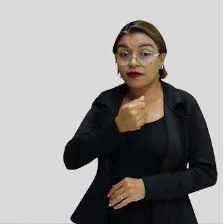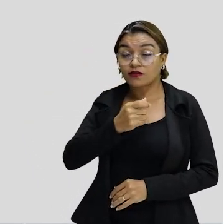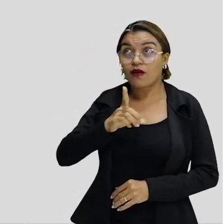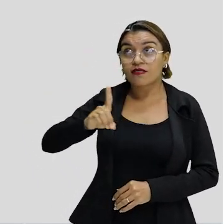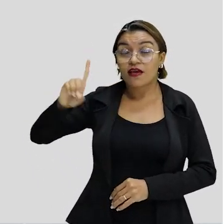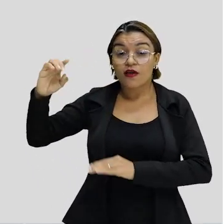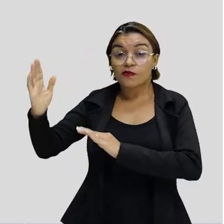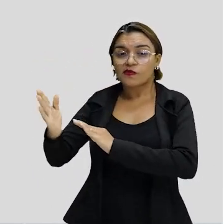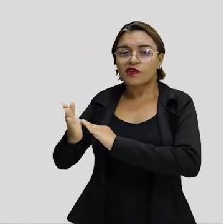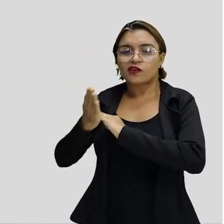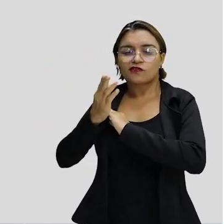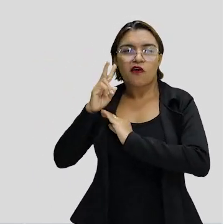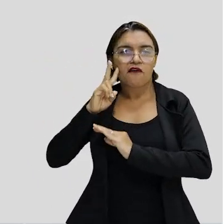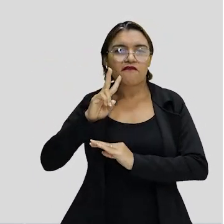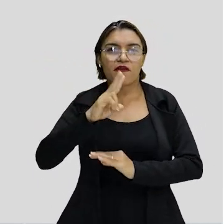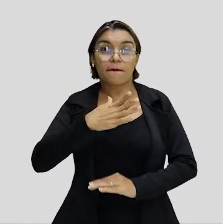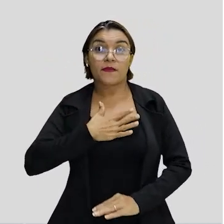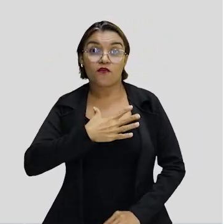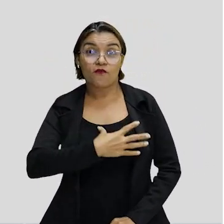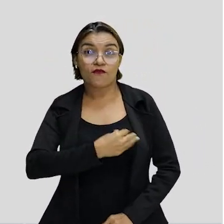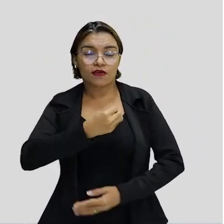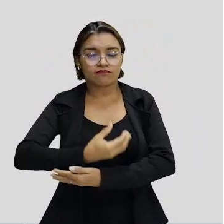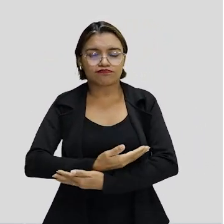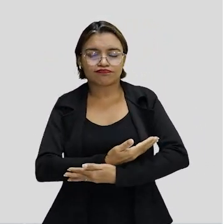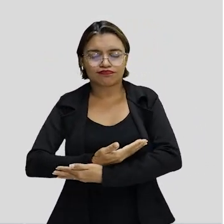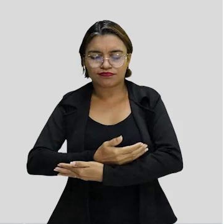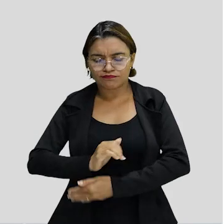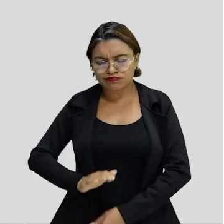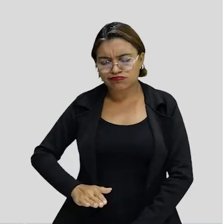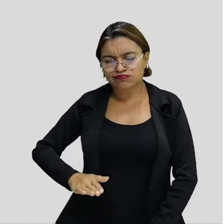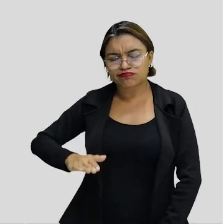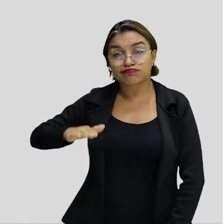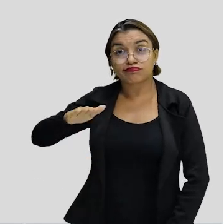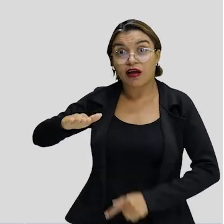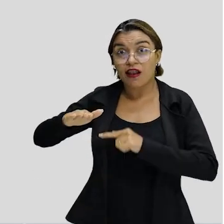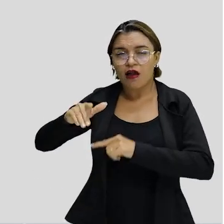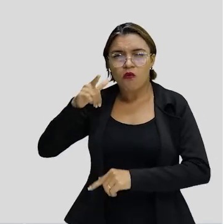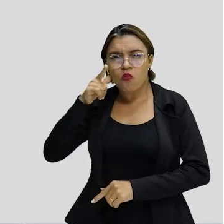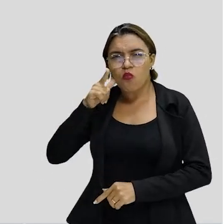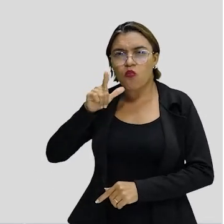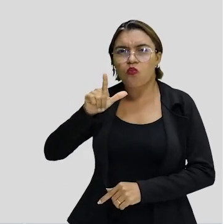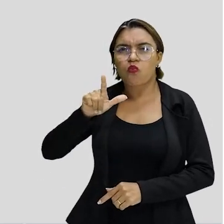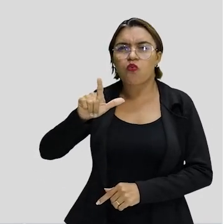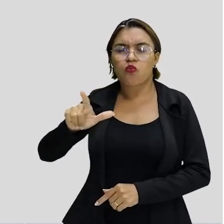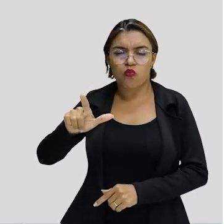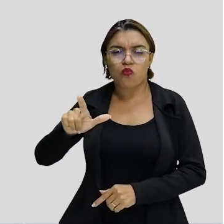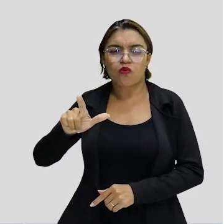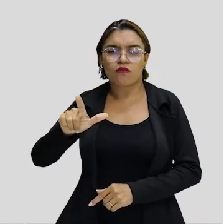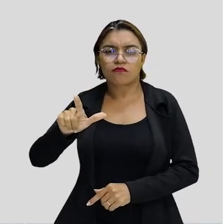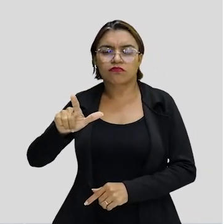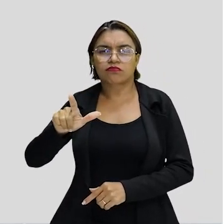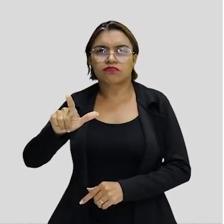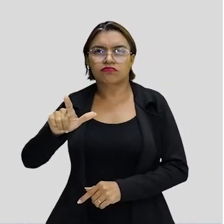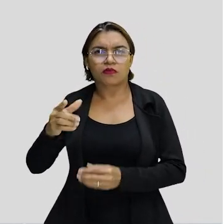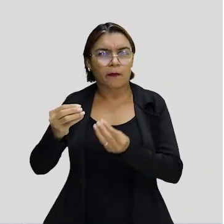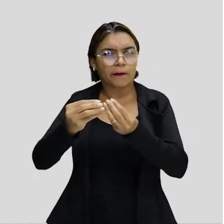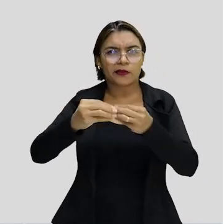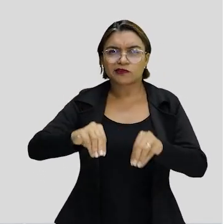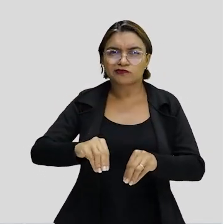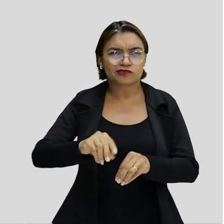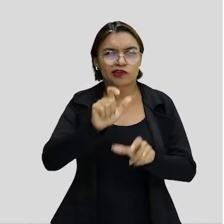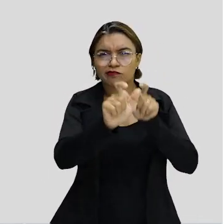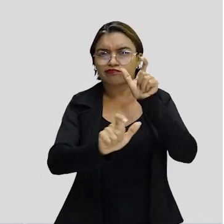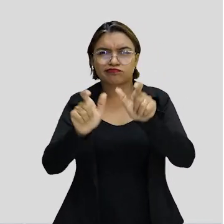ajude a ver meu filho nascer e crescer e ser um campeão sem prejudicar ninguém,